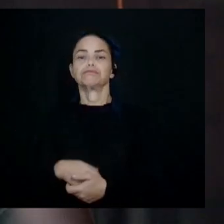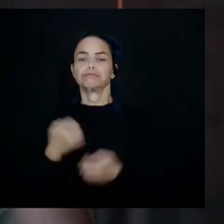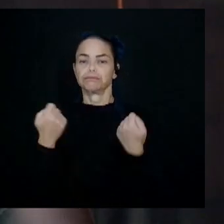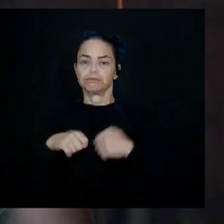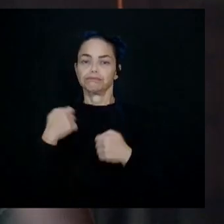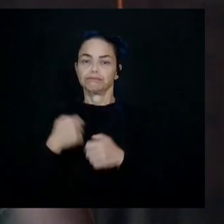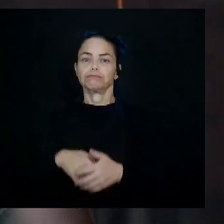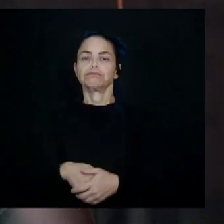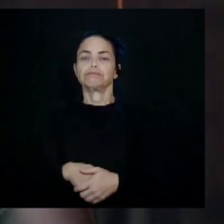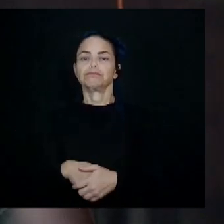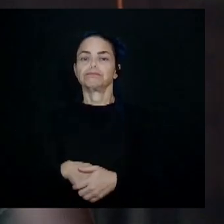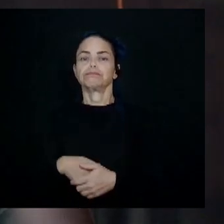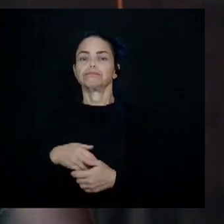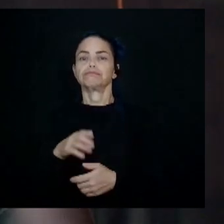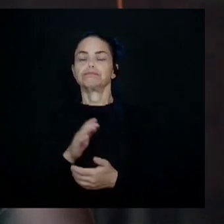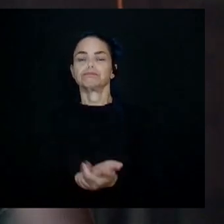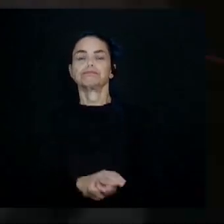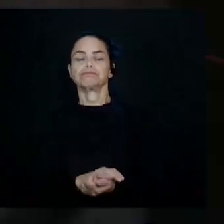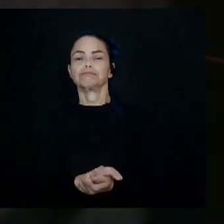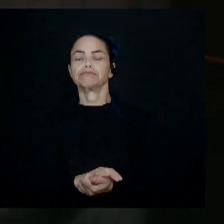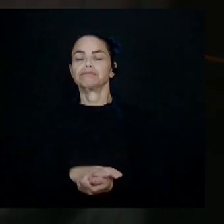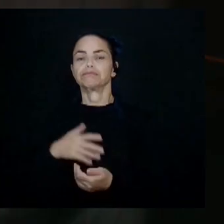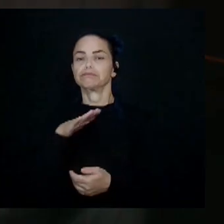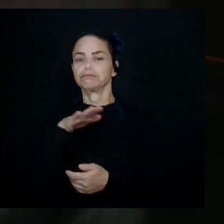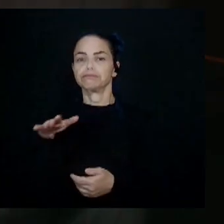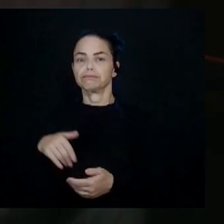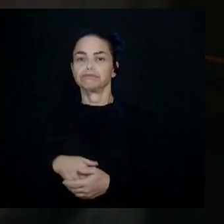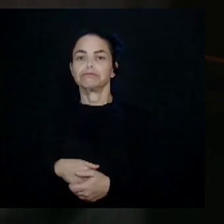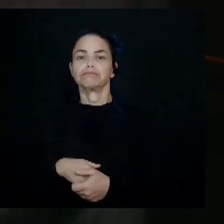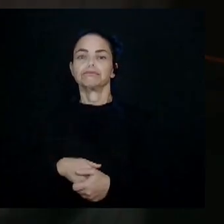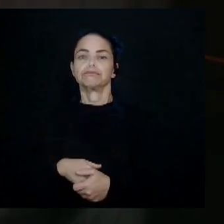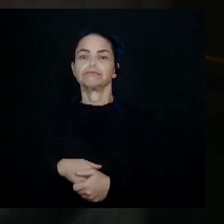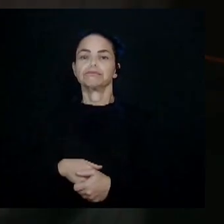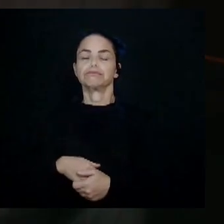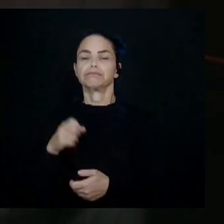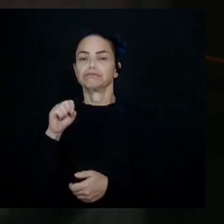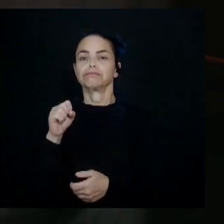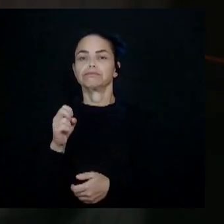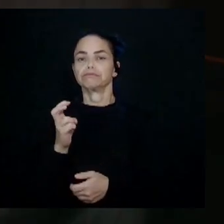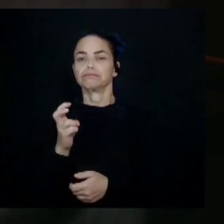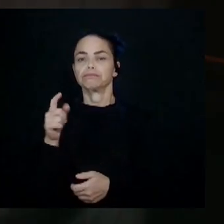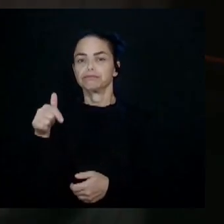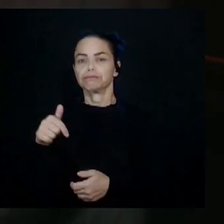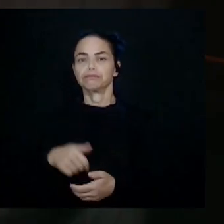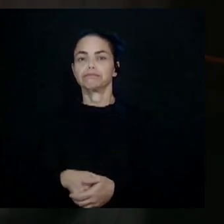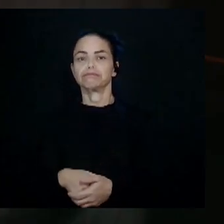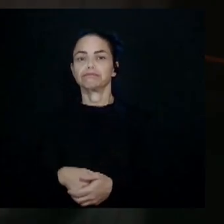essa criança. Exatamente. 8h57,